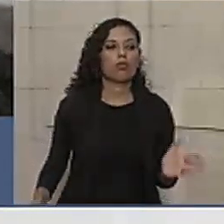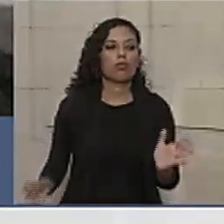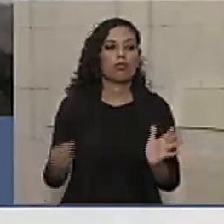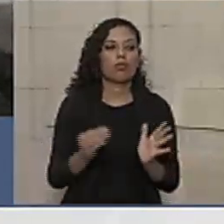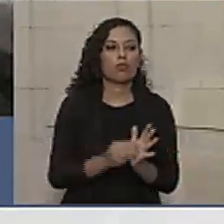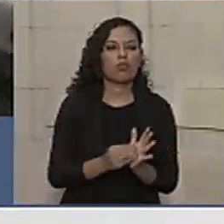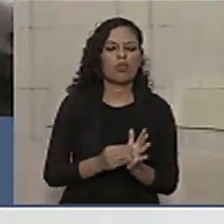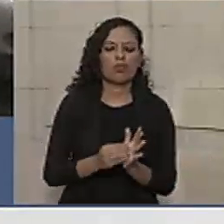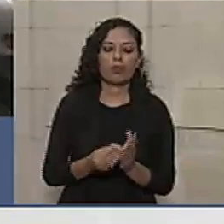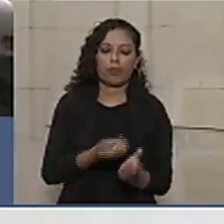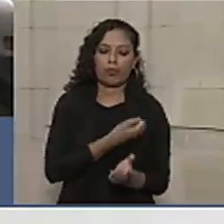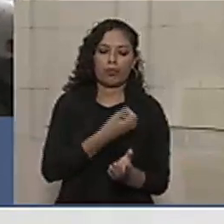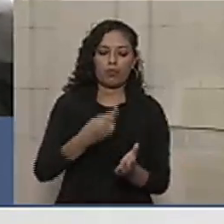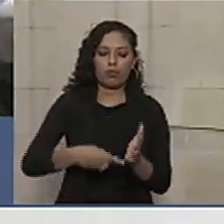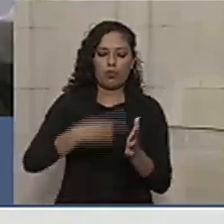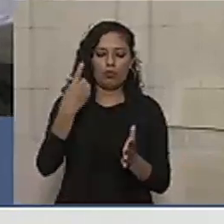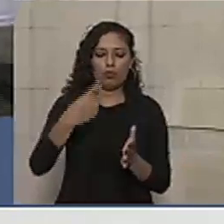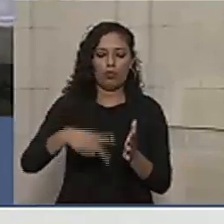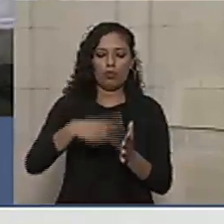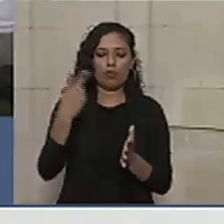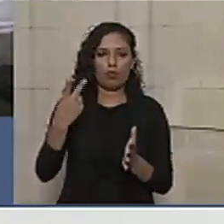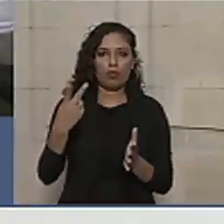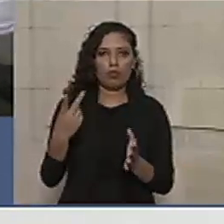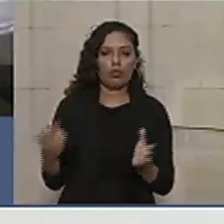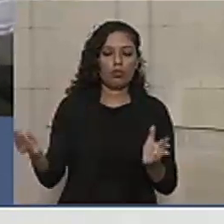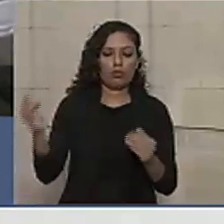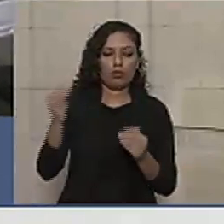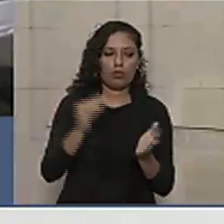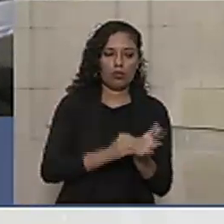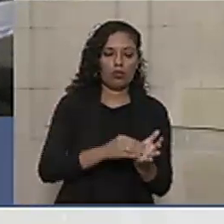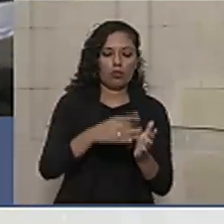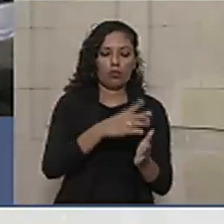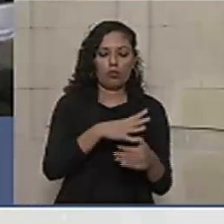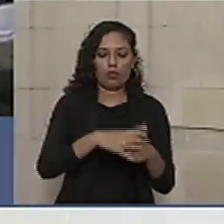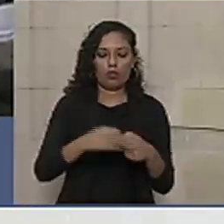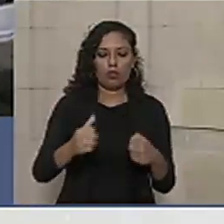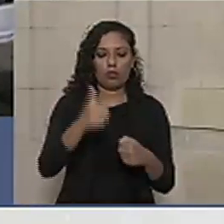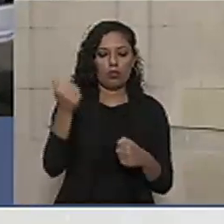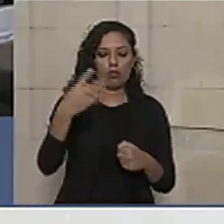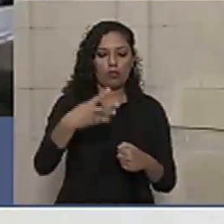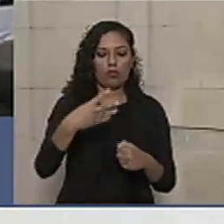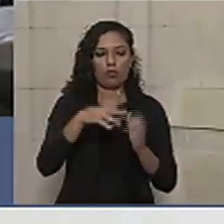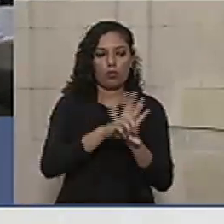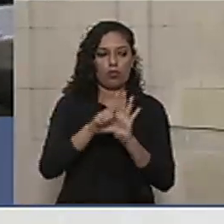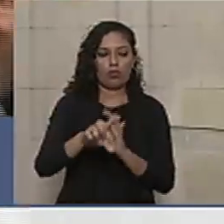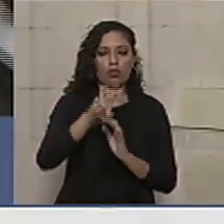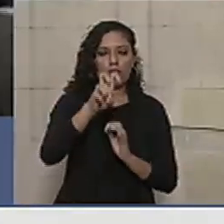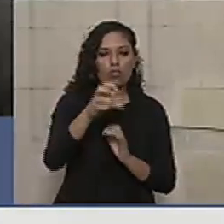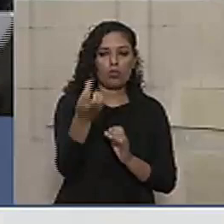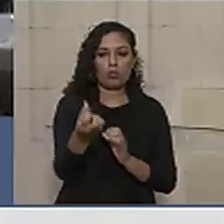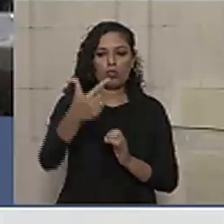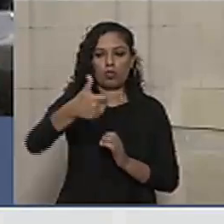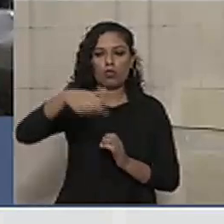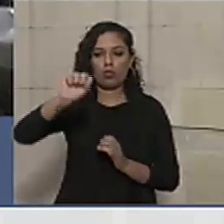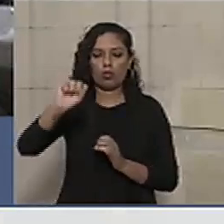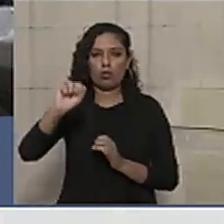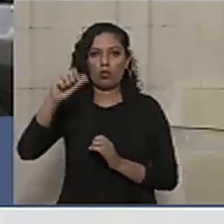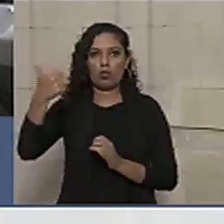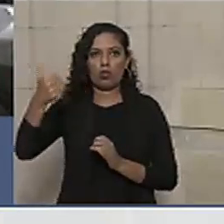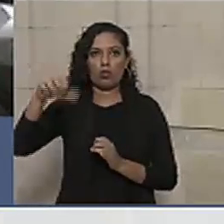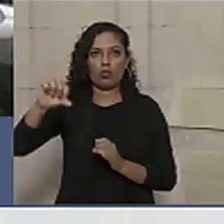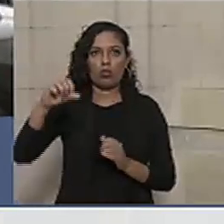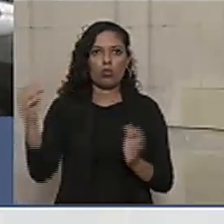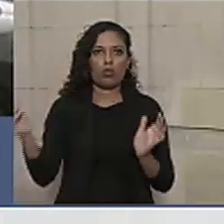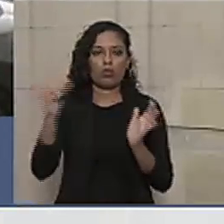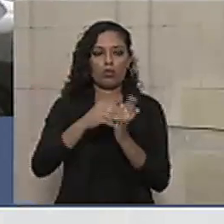Acrescente-se o parágrafo 1º e o parágrafo 2º ao artigo 14 da Lei 5628, de 29 de dezembro de 2009, com a